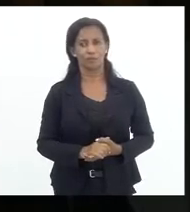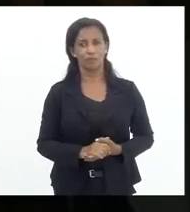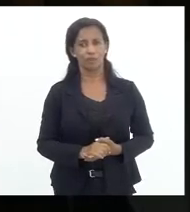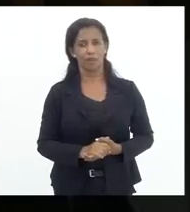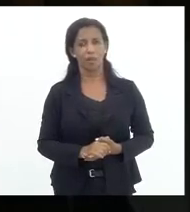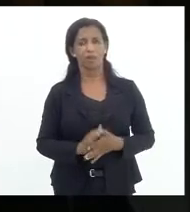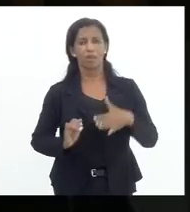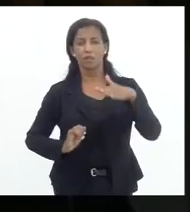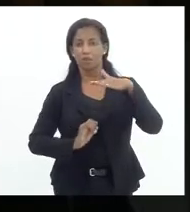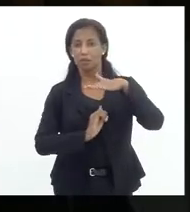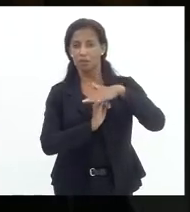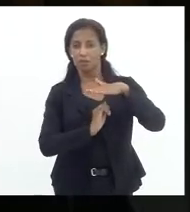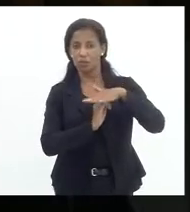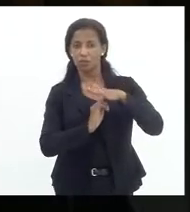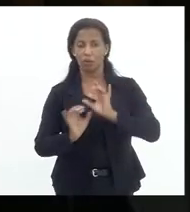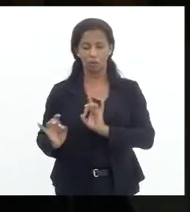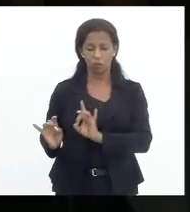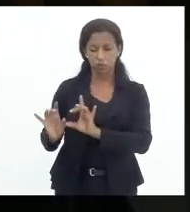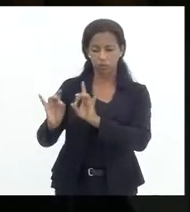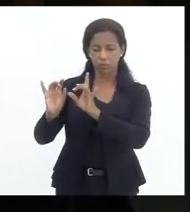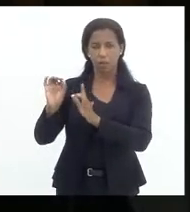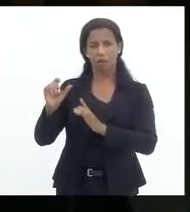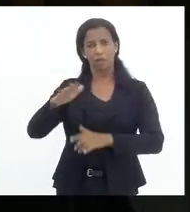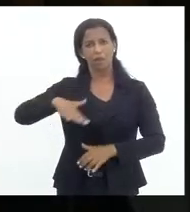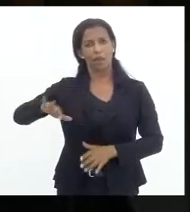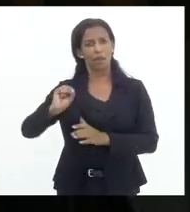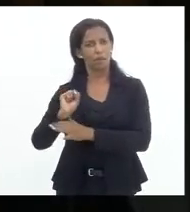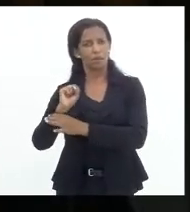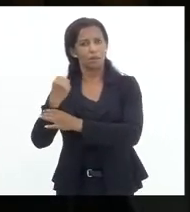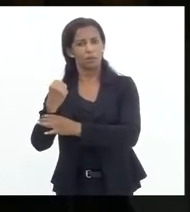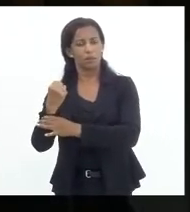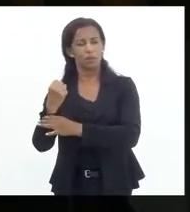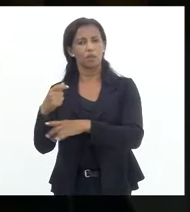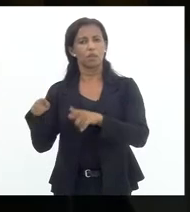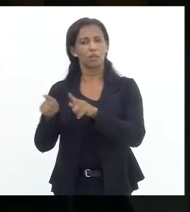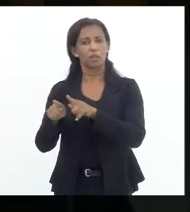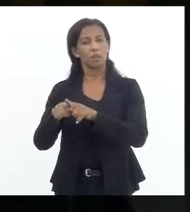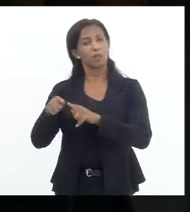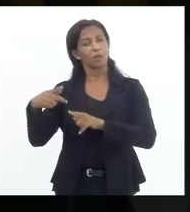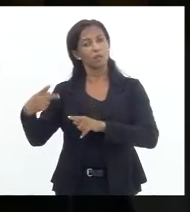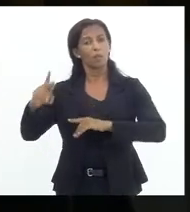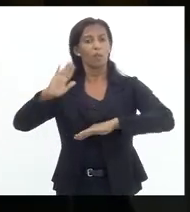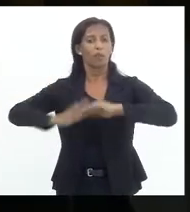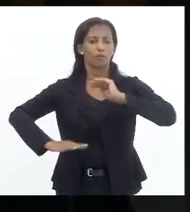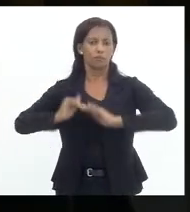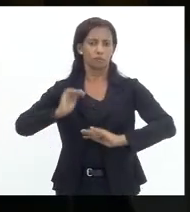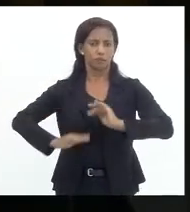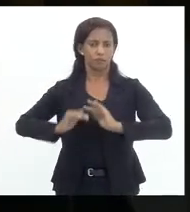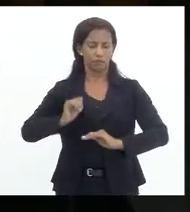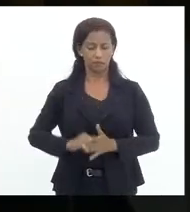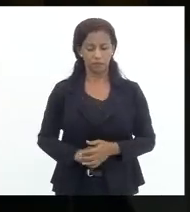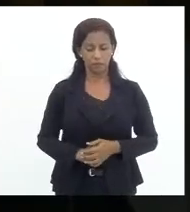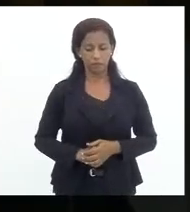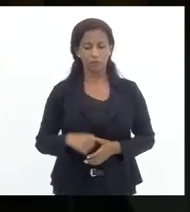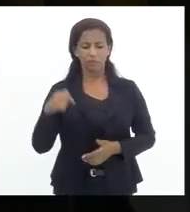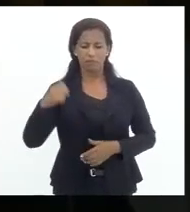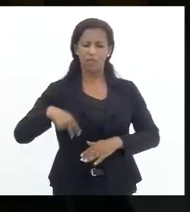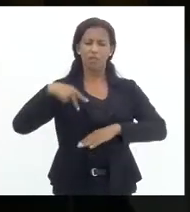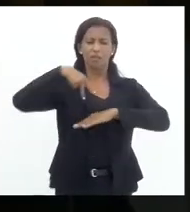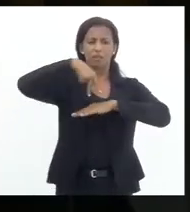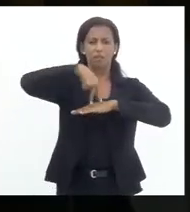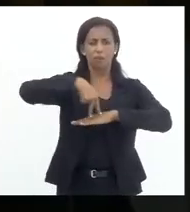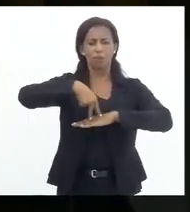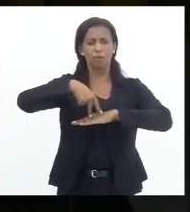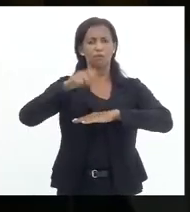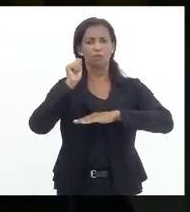das instituições específicas da de segurança e de seus e de seus profissionais por isso desta Tribuna do Parlamento